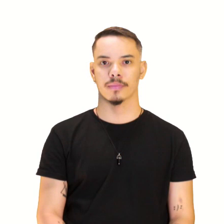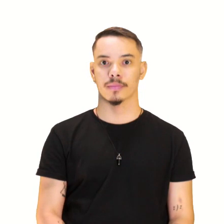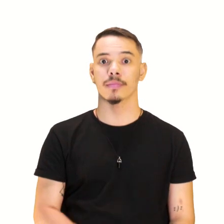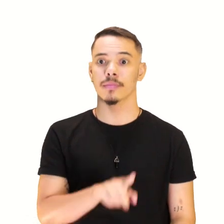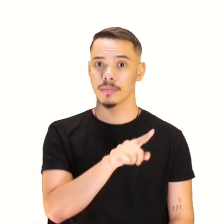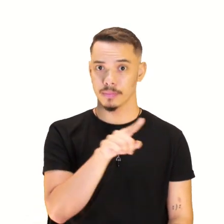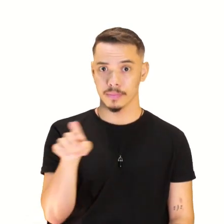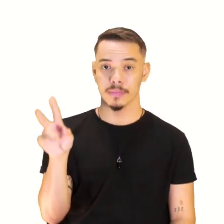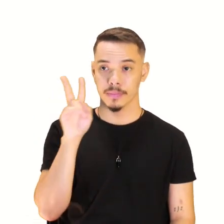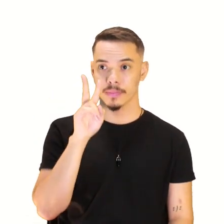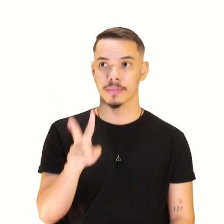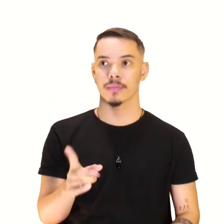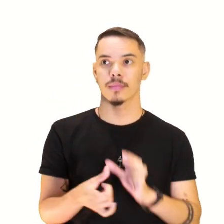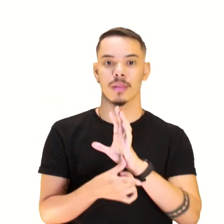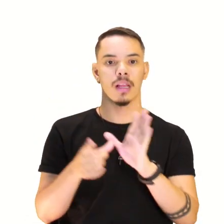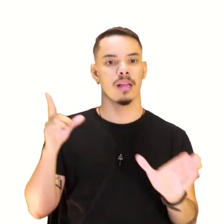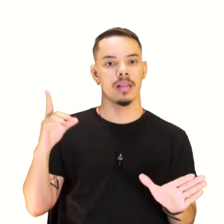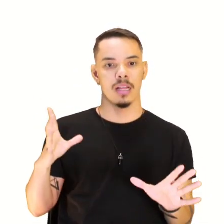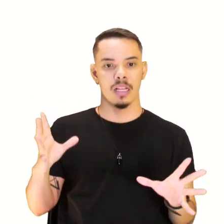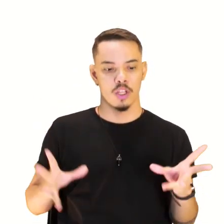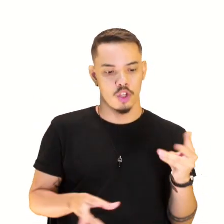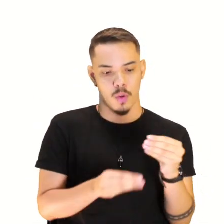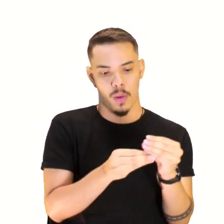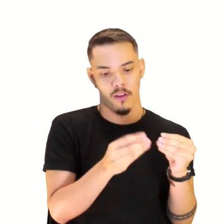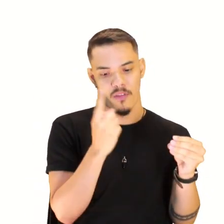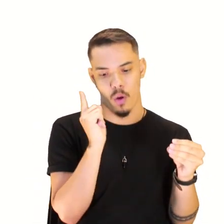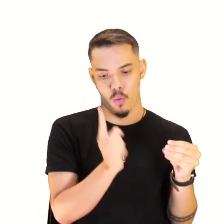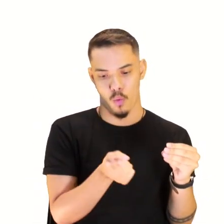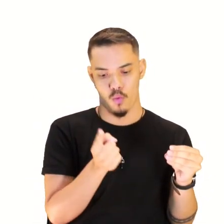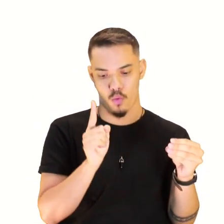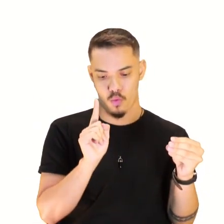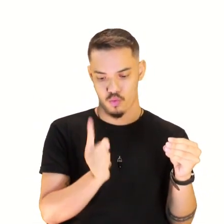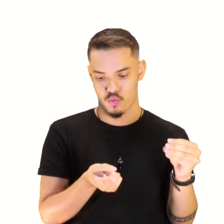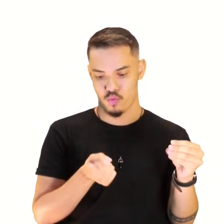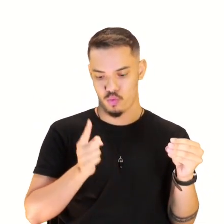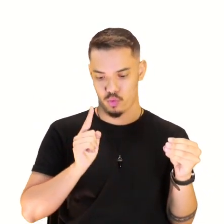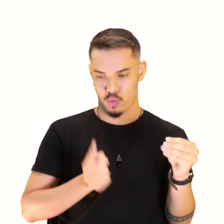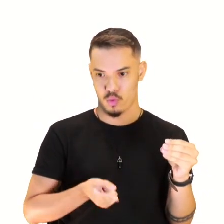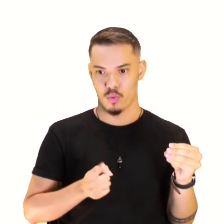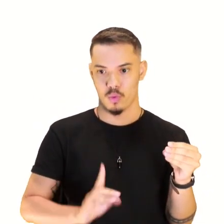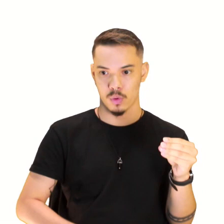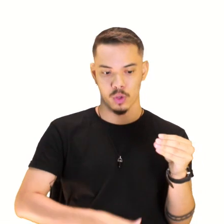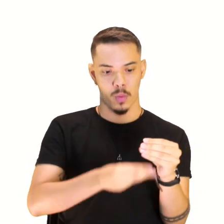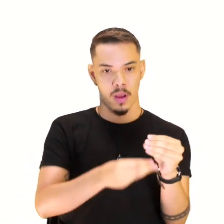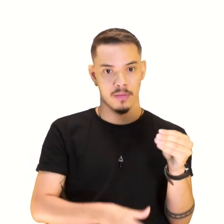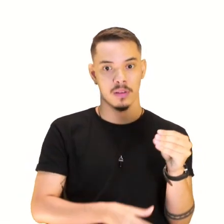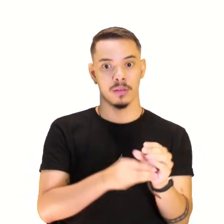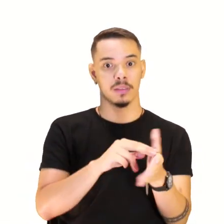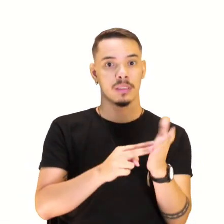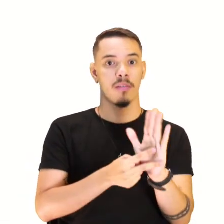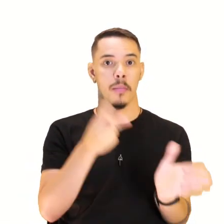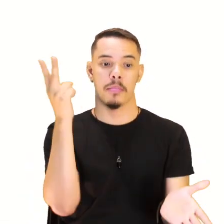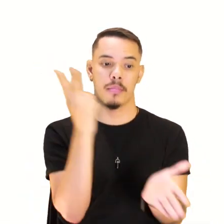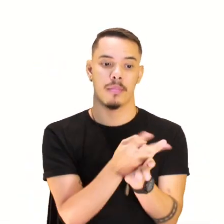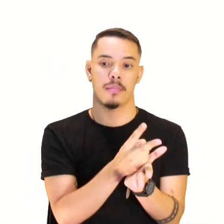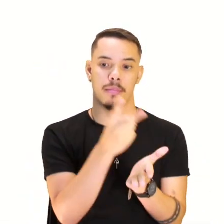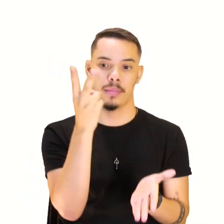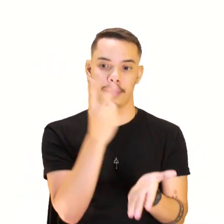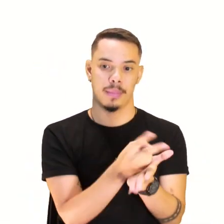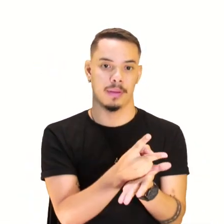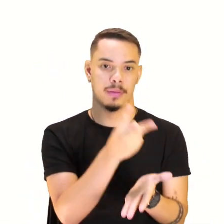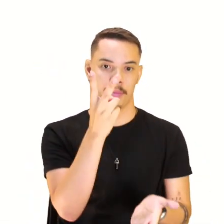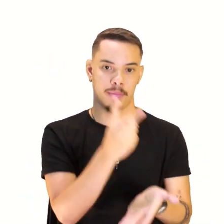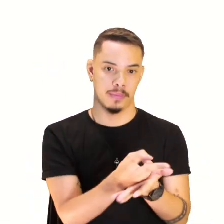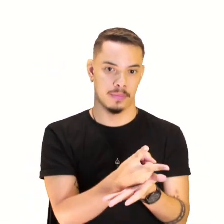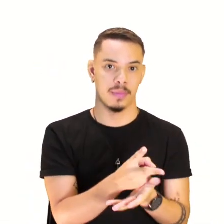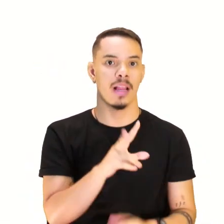que lá atrás no Zezinho nós sempre somávamos mais um, mais um, mais um. Então constante. Esse mais um